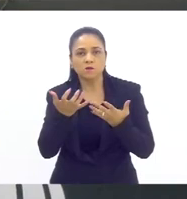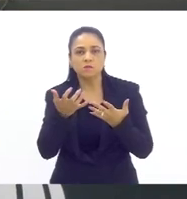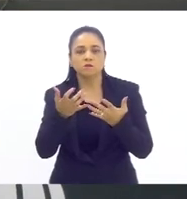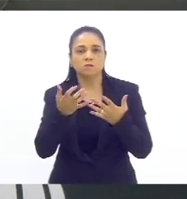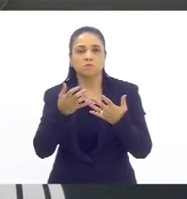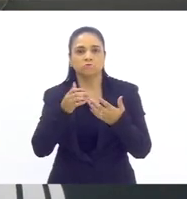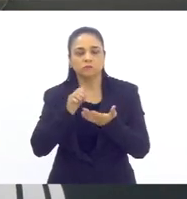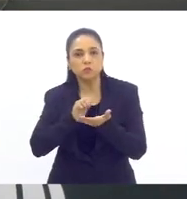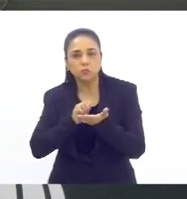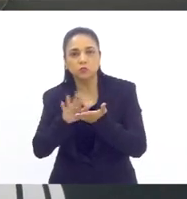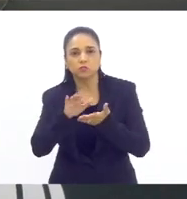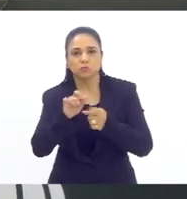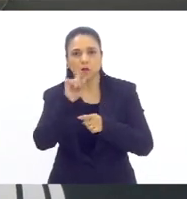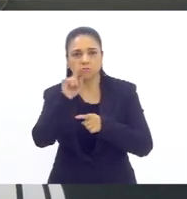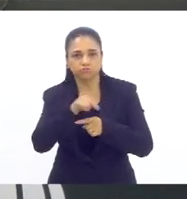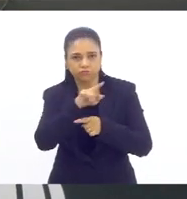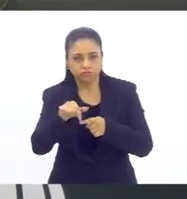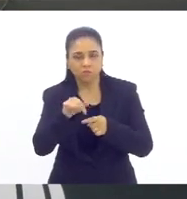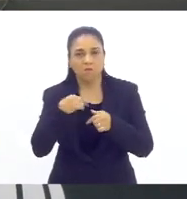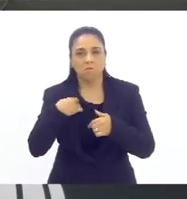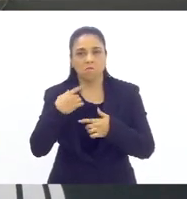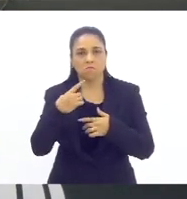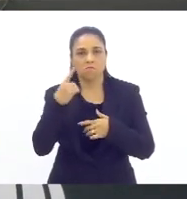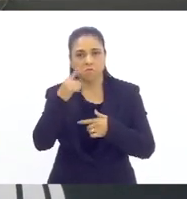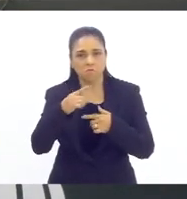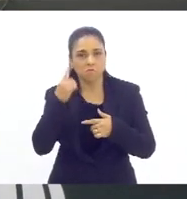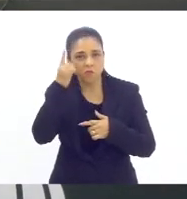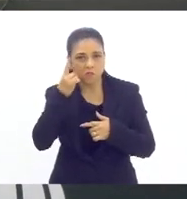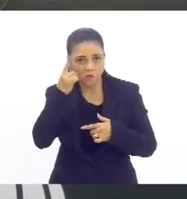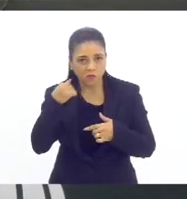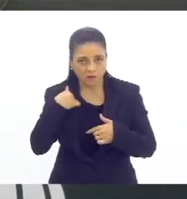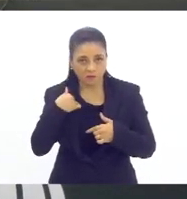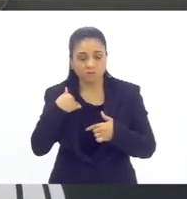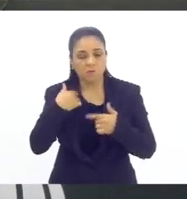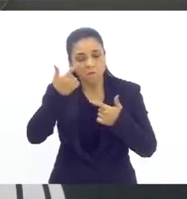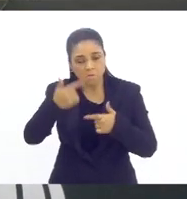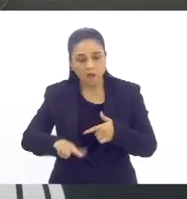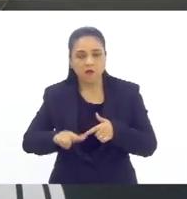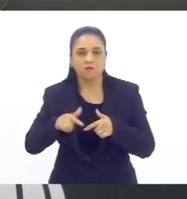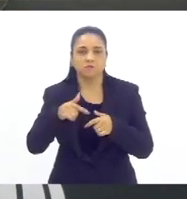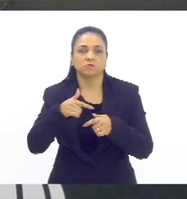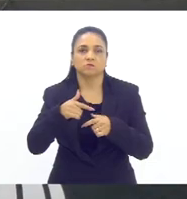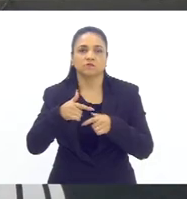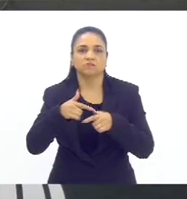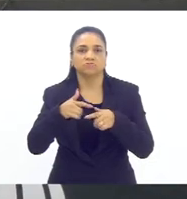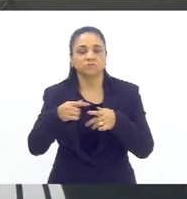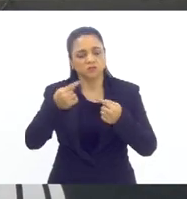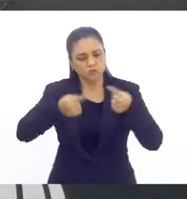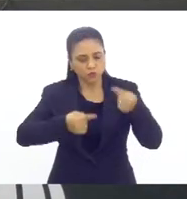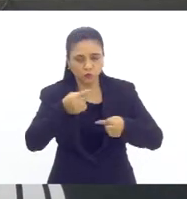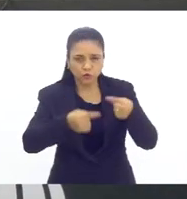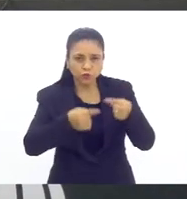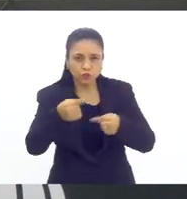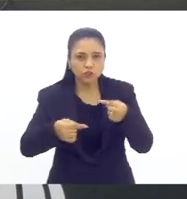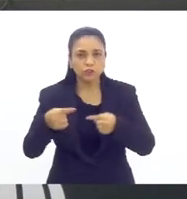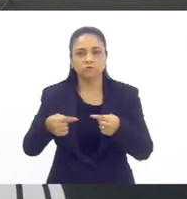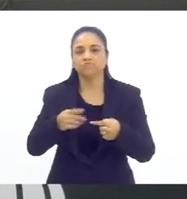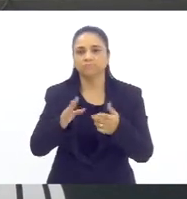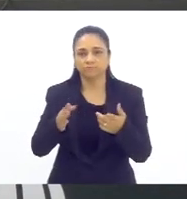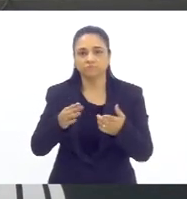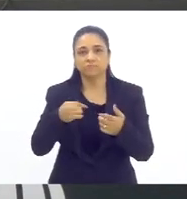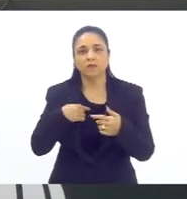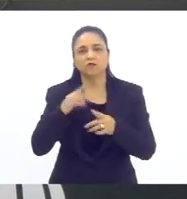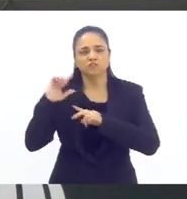não obteve sobre Então temos mais uma vez uma marcha que vão ser levantadas várias questões nós temos uma tradição